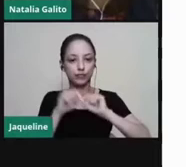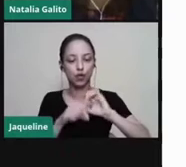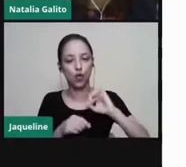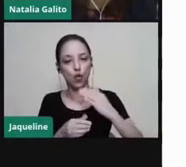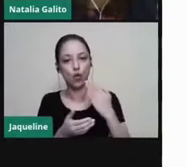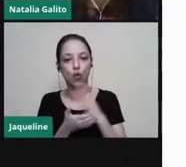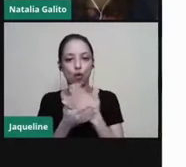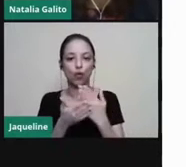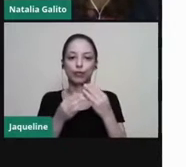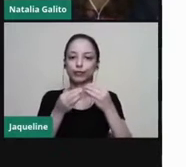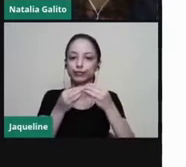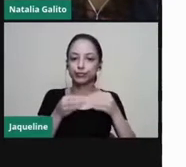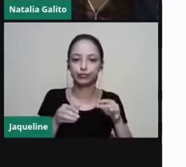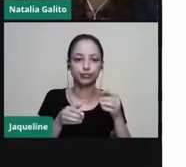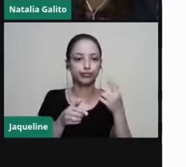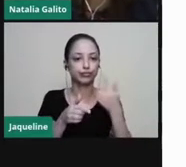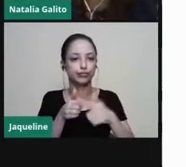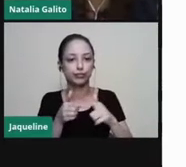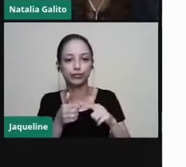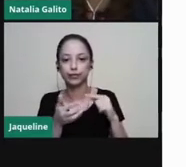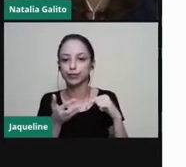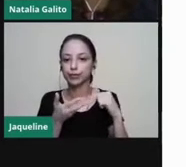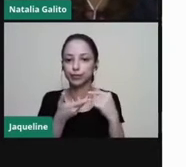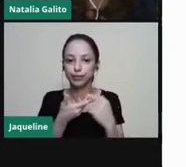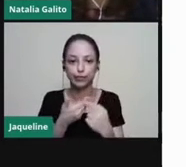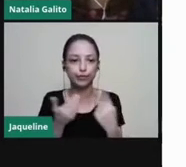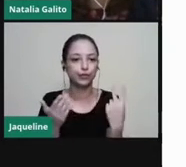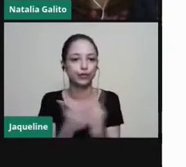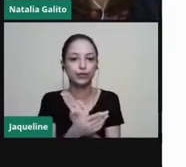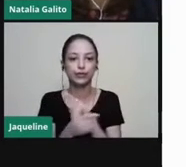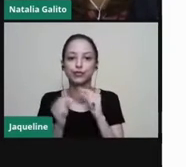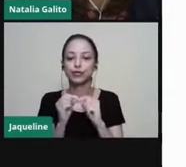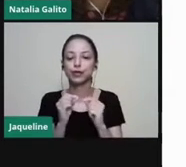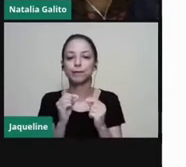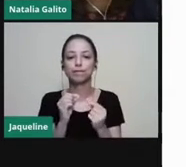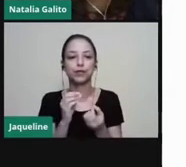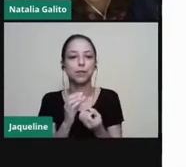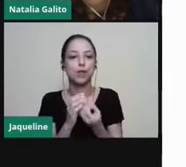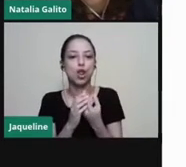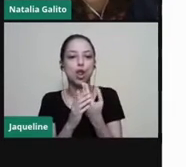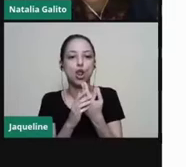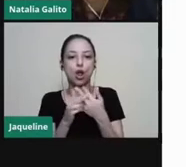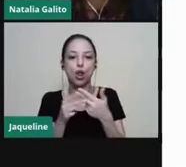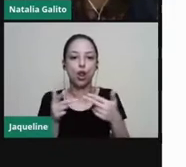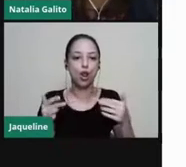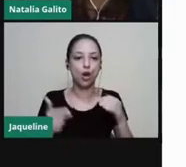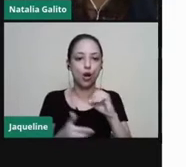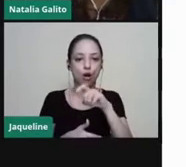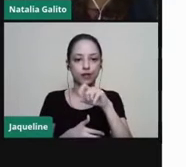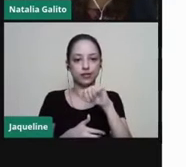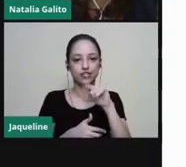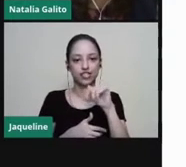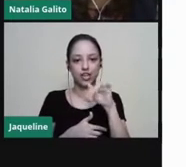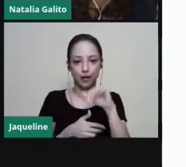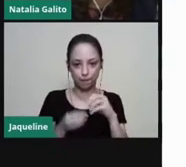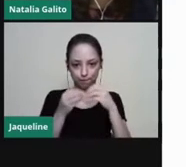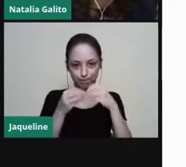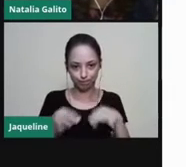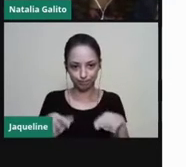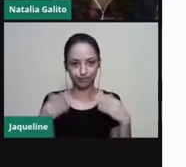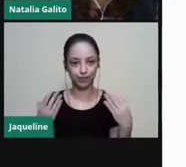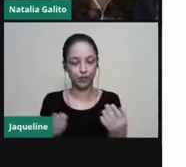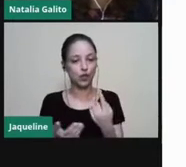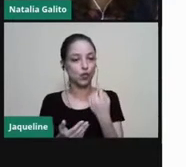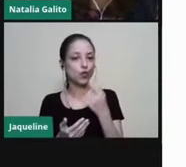algum dano, né, ocorre inclusive um aumento na produção de espécies reativas de oxigênio. Um dos exemplos, inclusive,